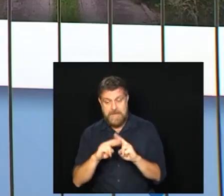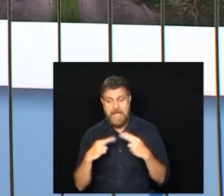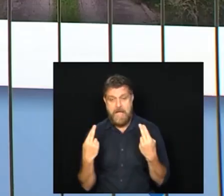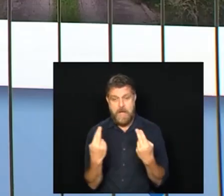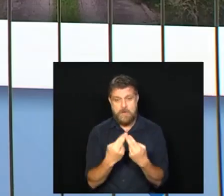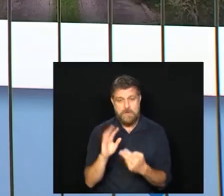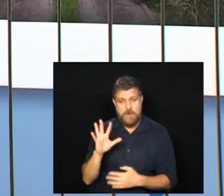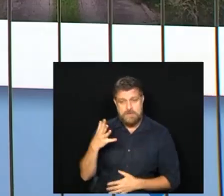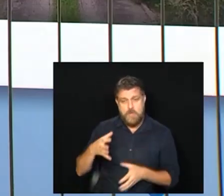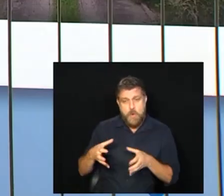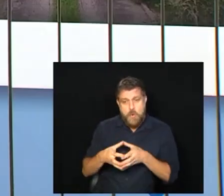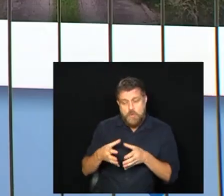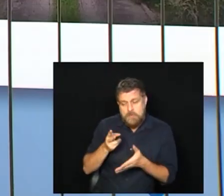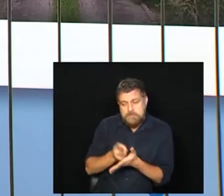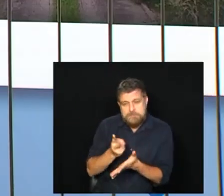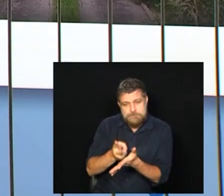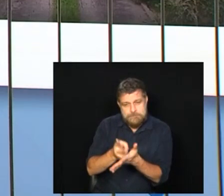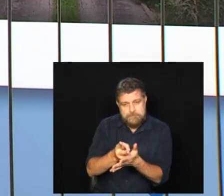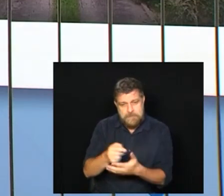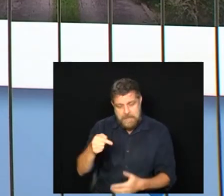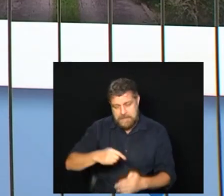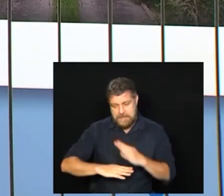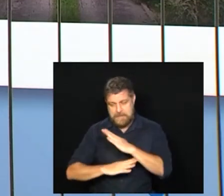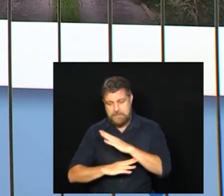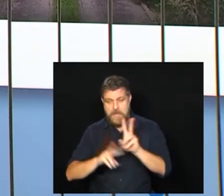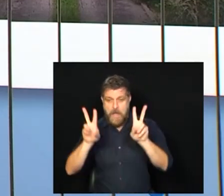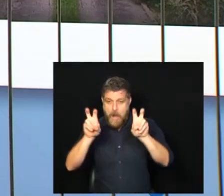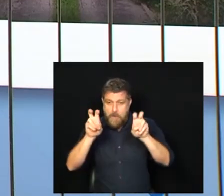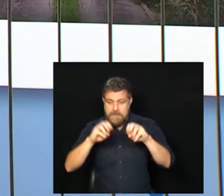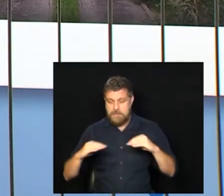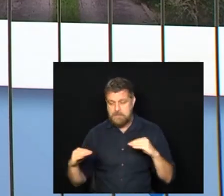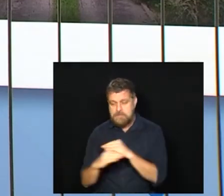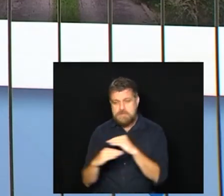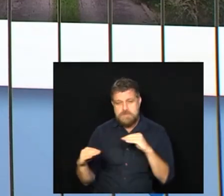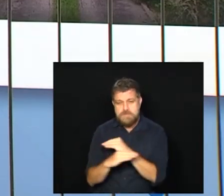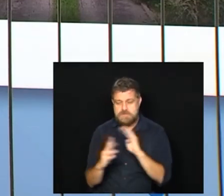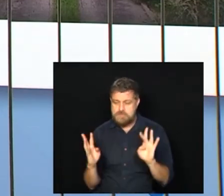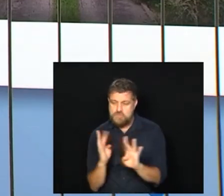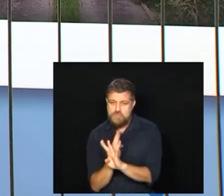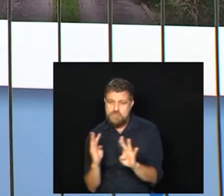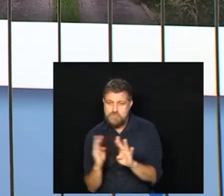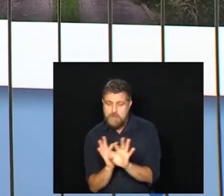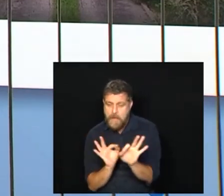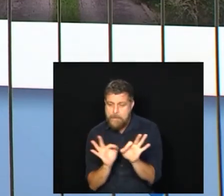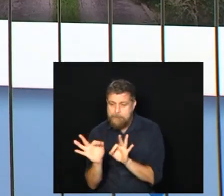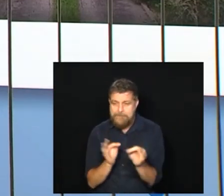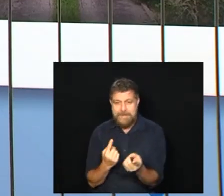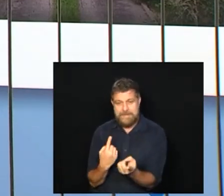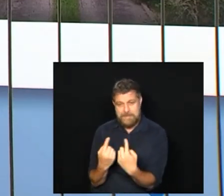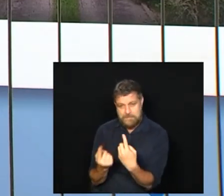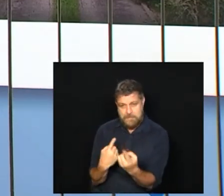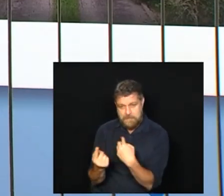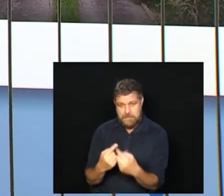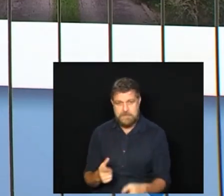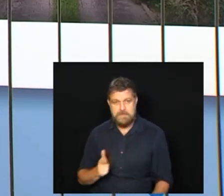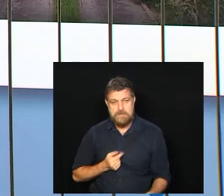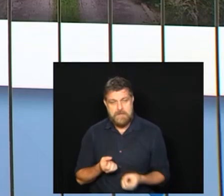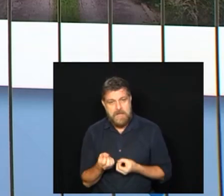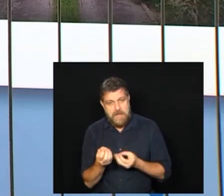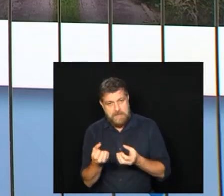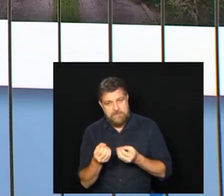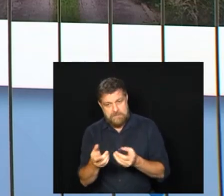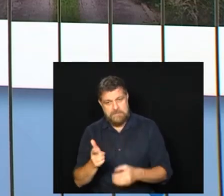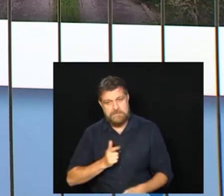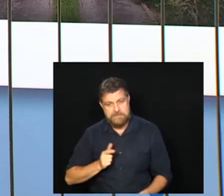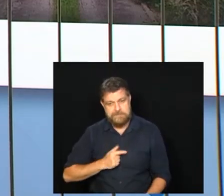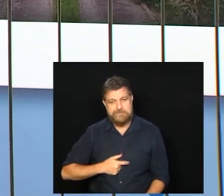aconteceu da Comissão Permanente aqui da Casa, que trata da mobilidade urbana e planejamento viário. As informações